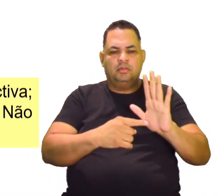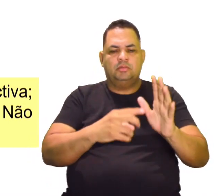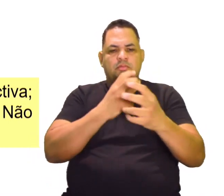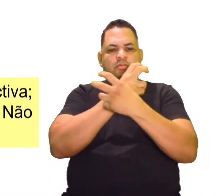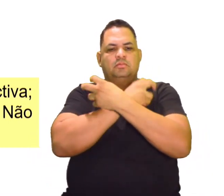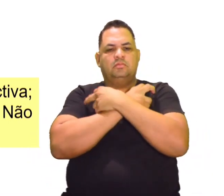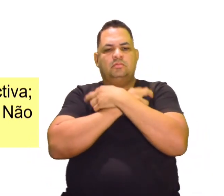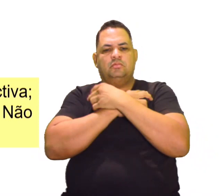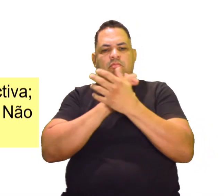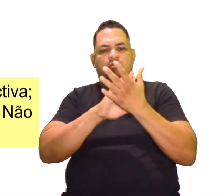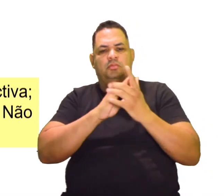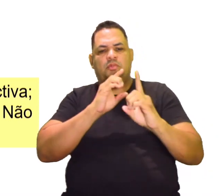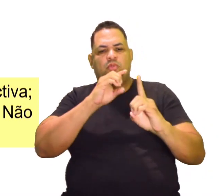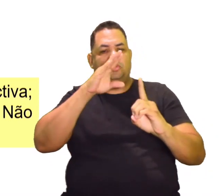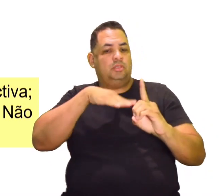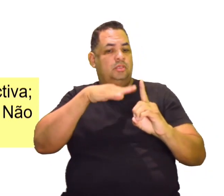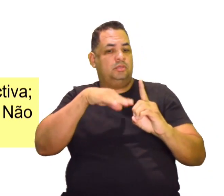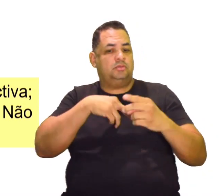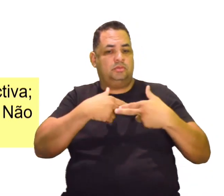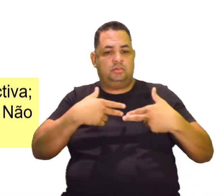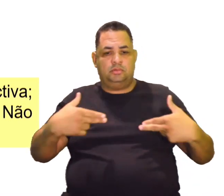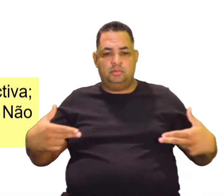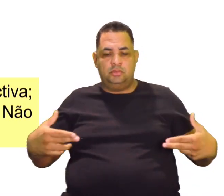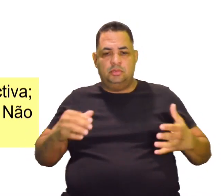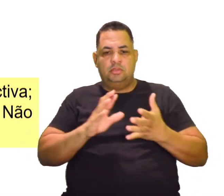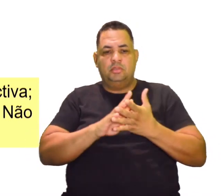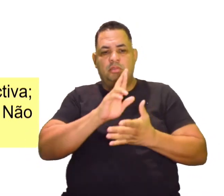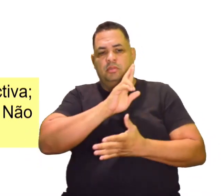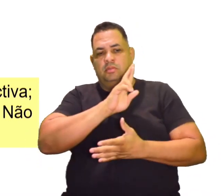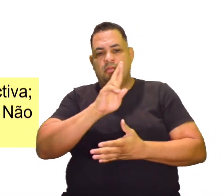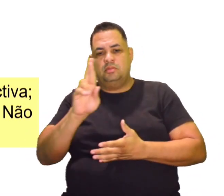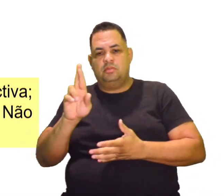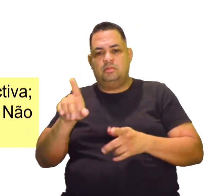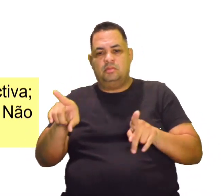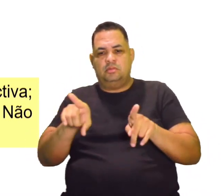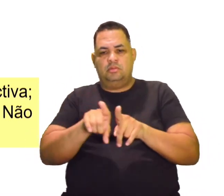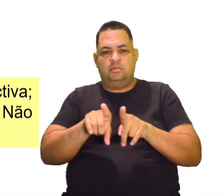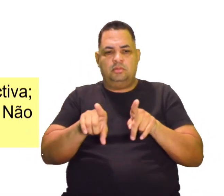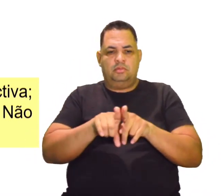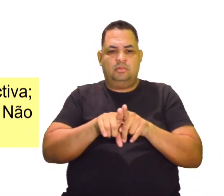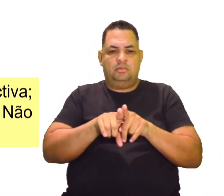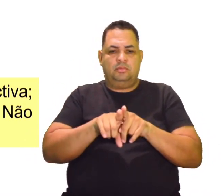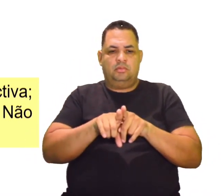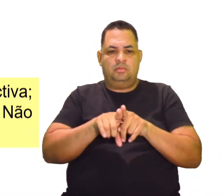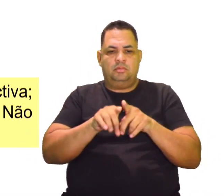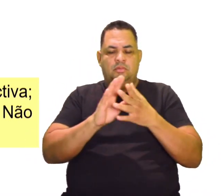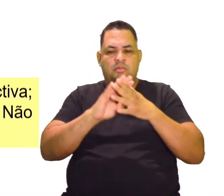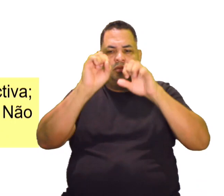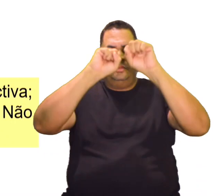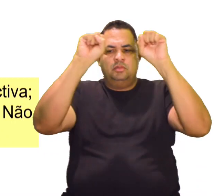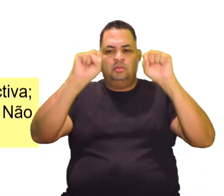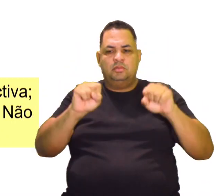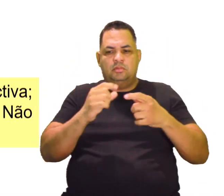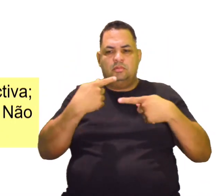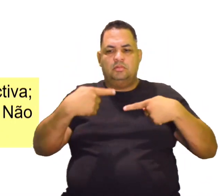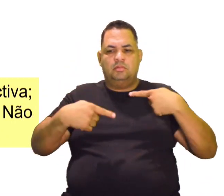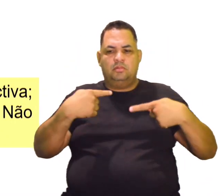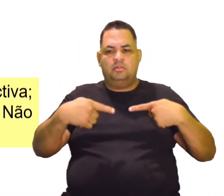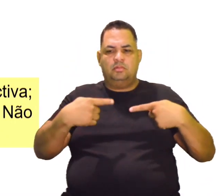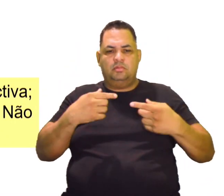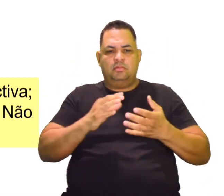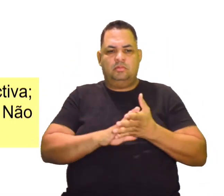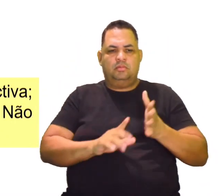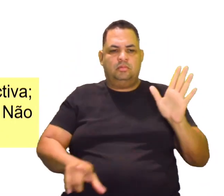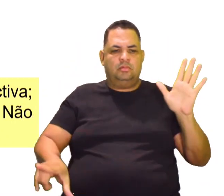os deuses, né? a religião, também o sistema político. A lei